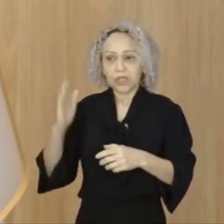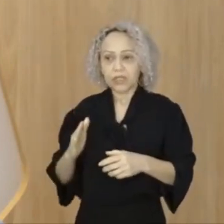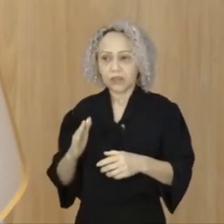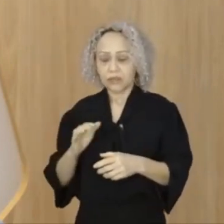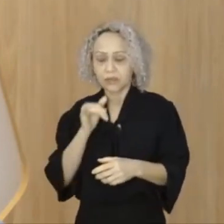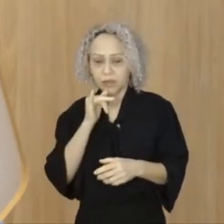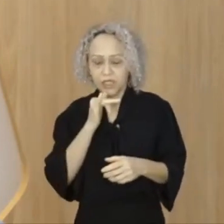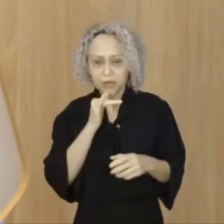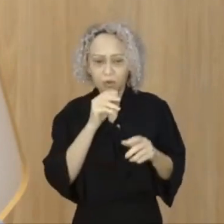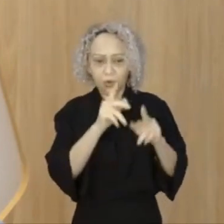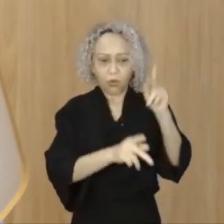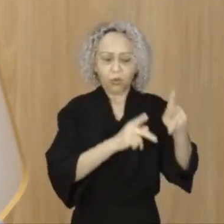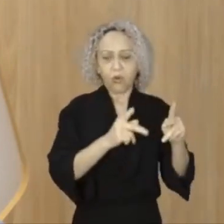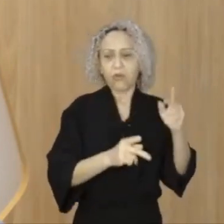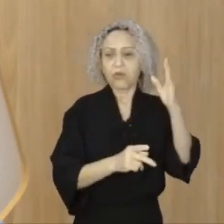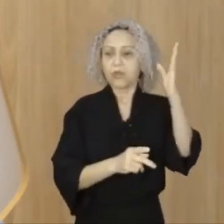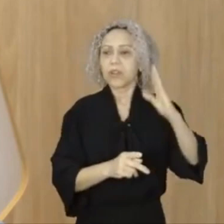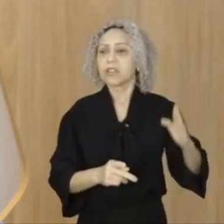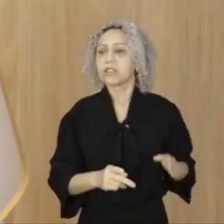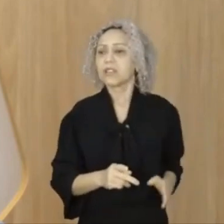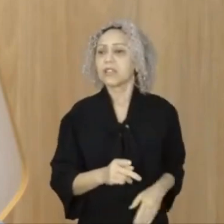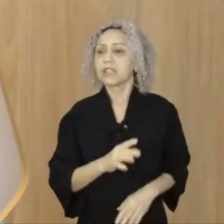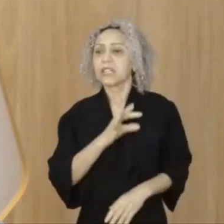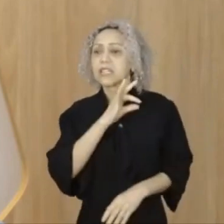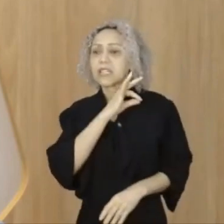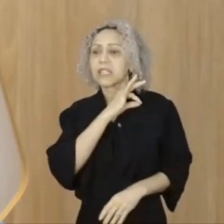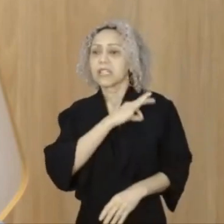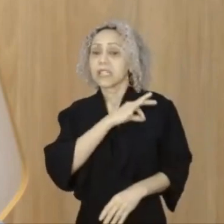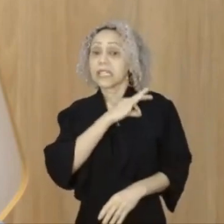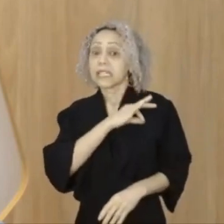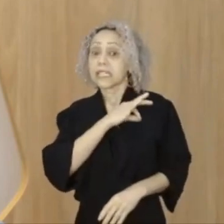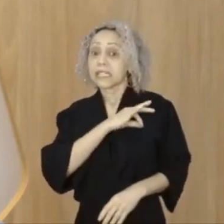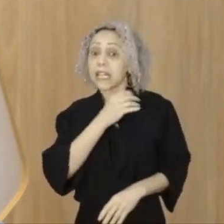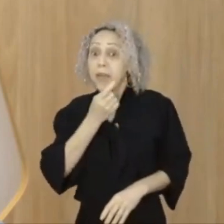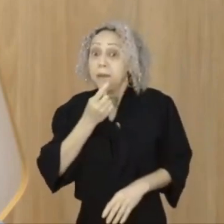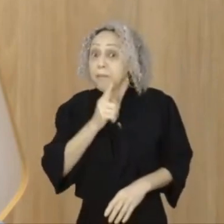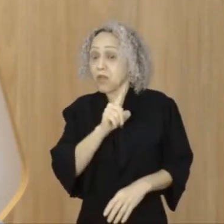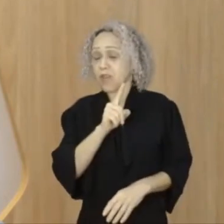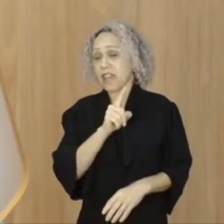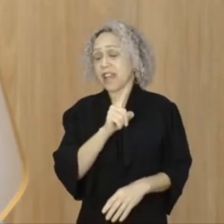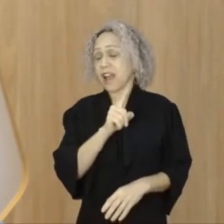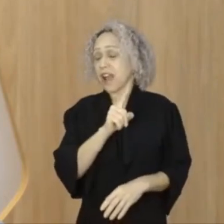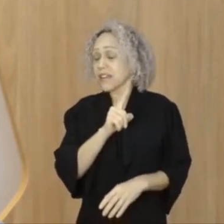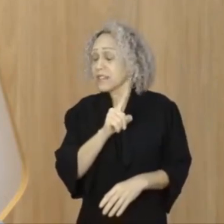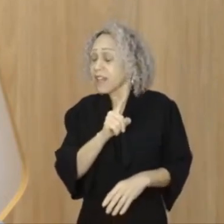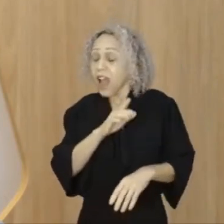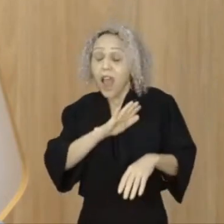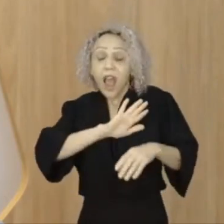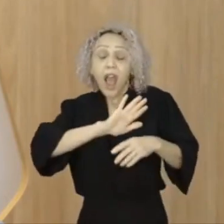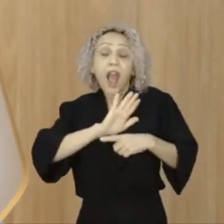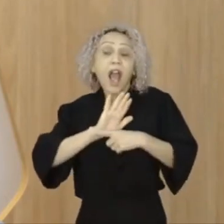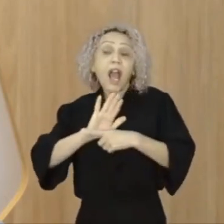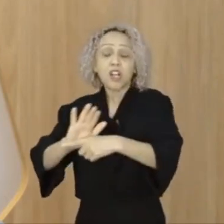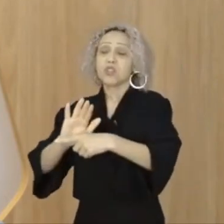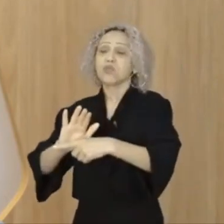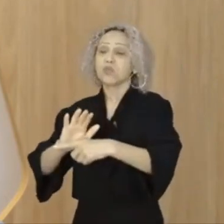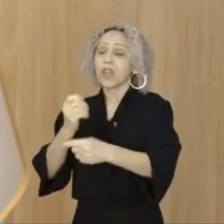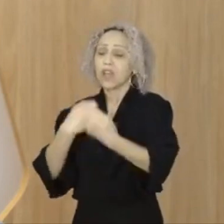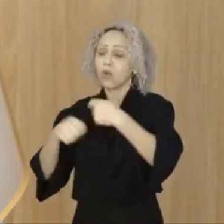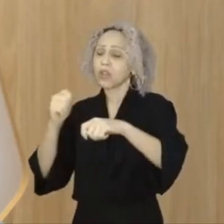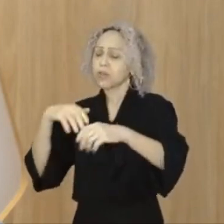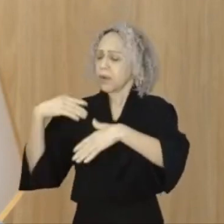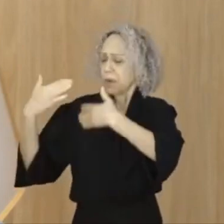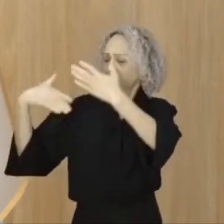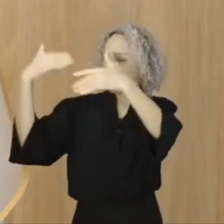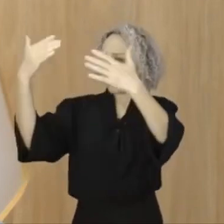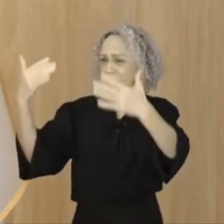R$6 mil faz a economia voltar a girar, da dinâmica, porque a economia ela cresce pela mão dos mais pobres, pelo andar de baixo, não